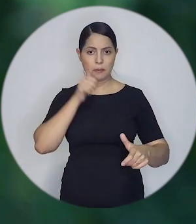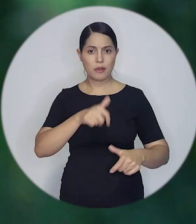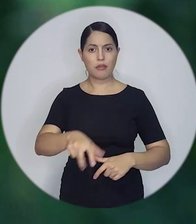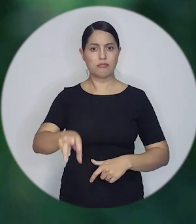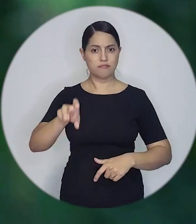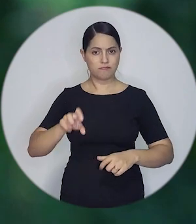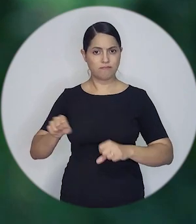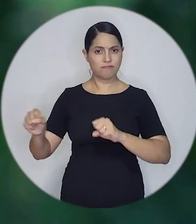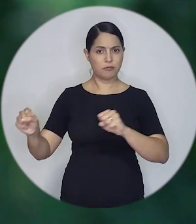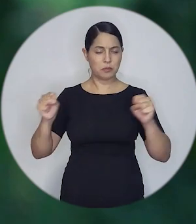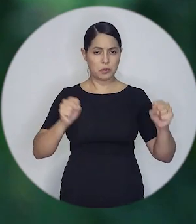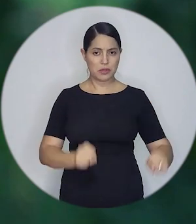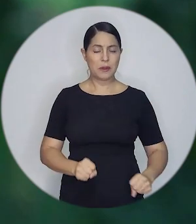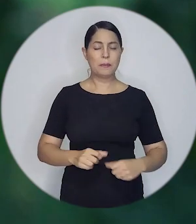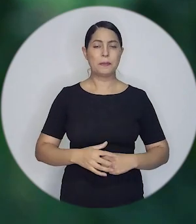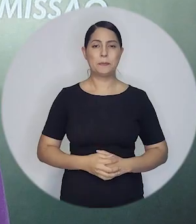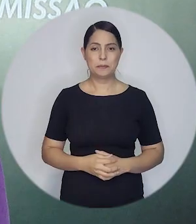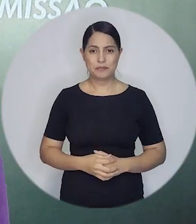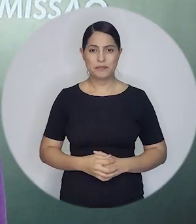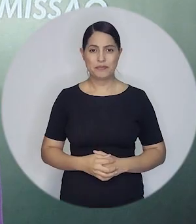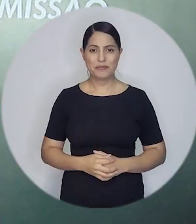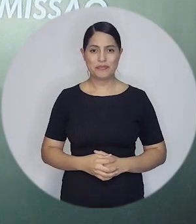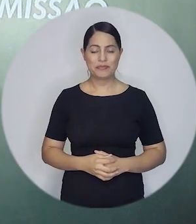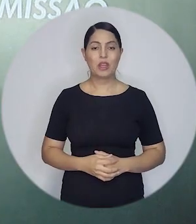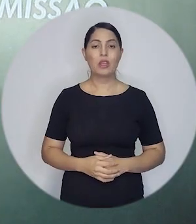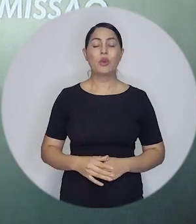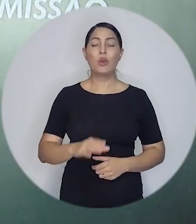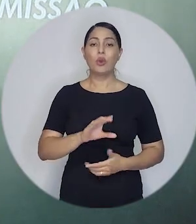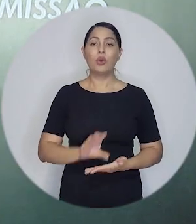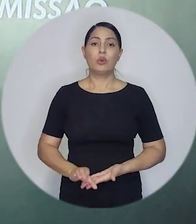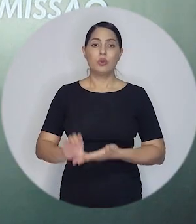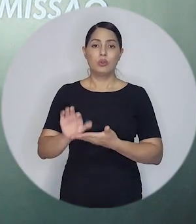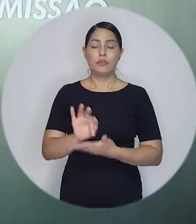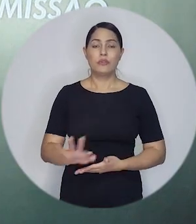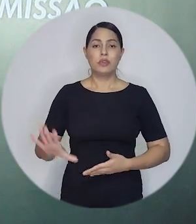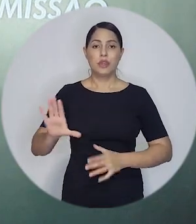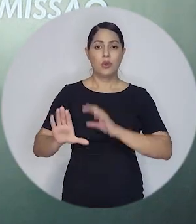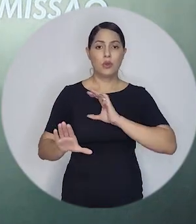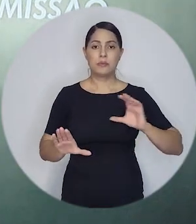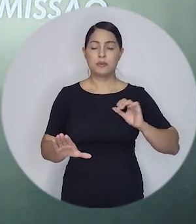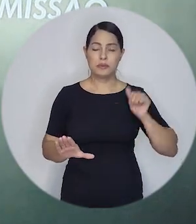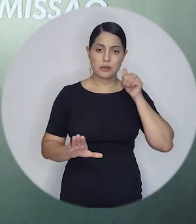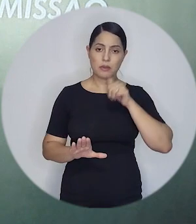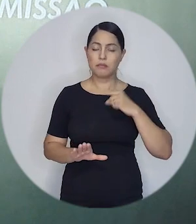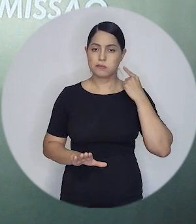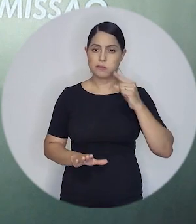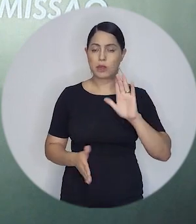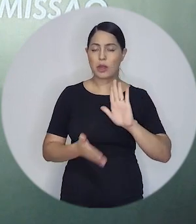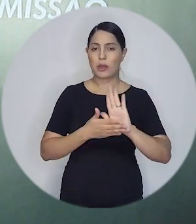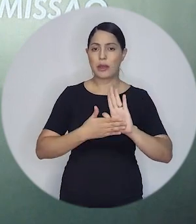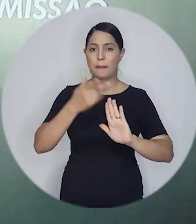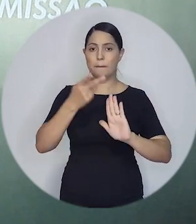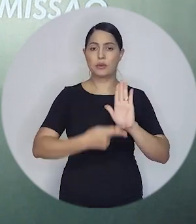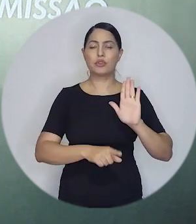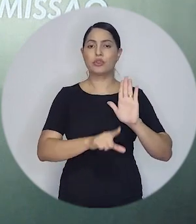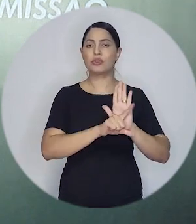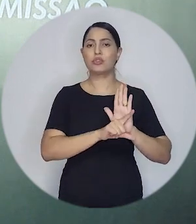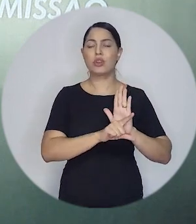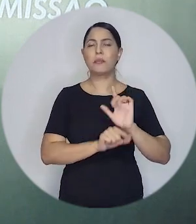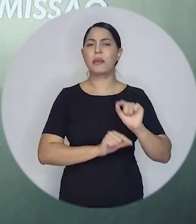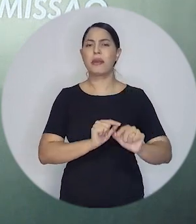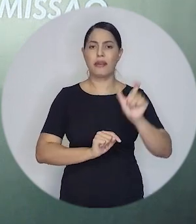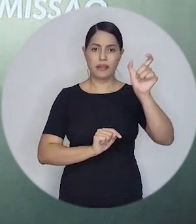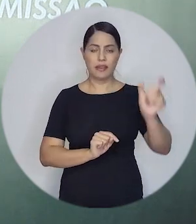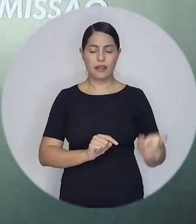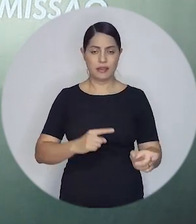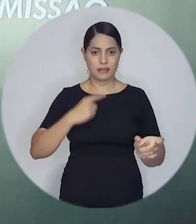empoderar todas as mulheres e meninas. O Conselho Federal, por meio da Comissão Nacional da Mulher Advogada, apresentou um